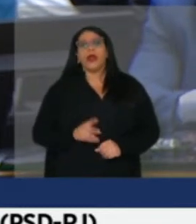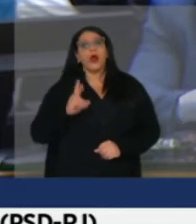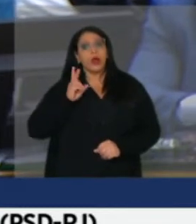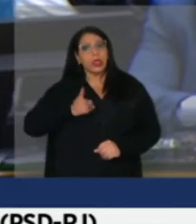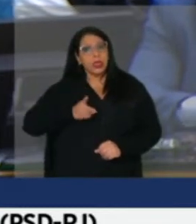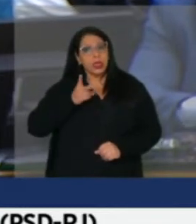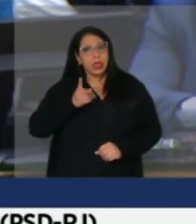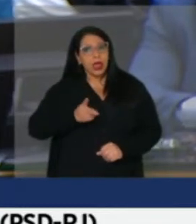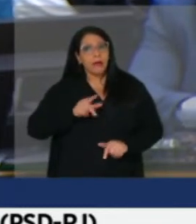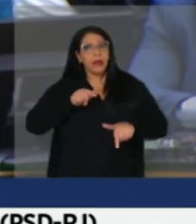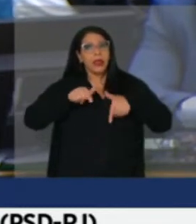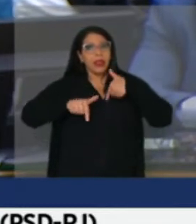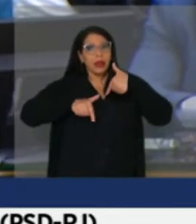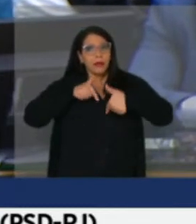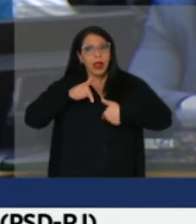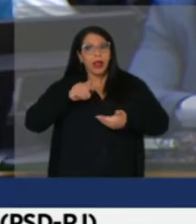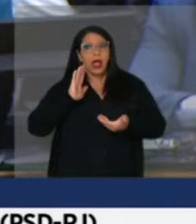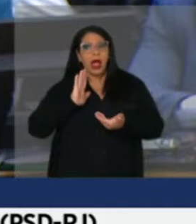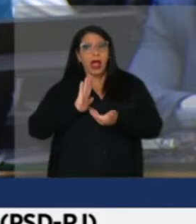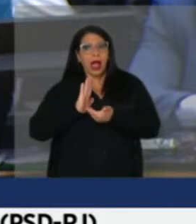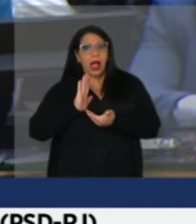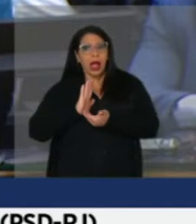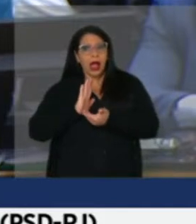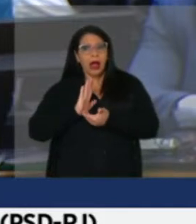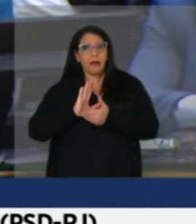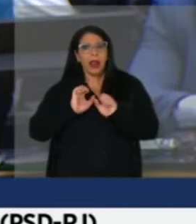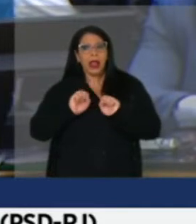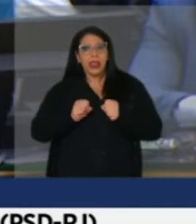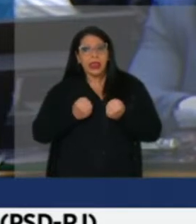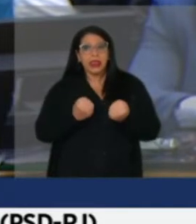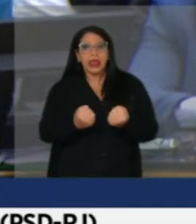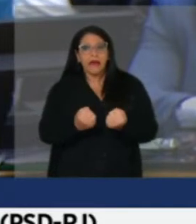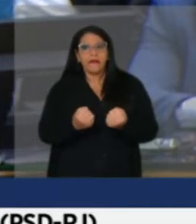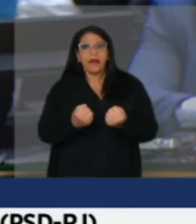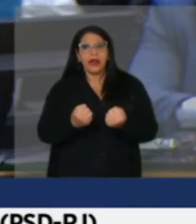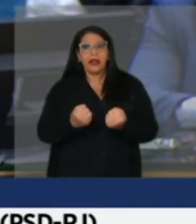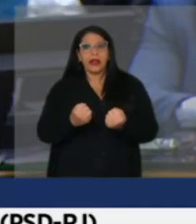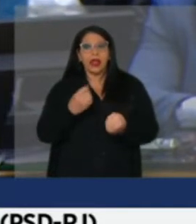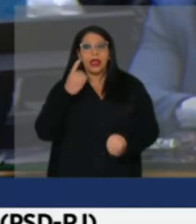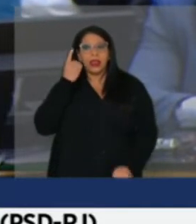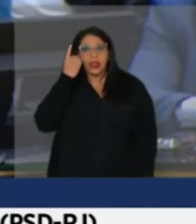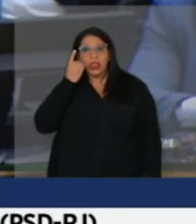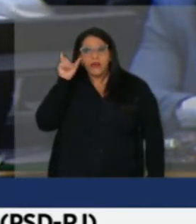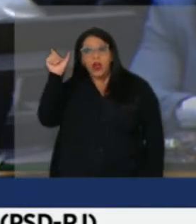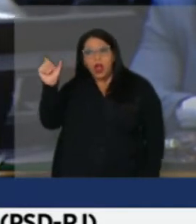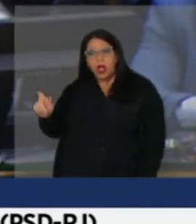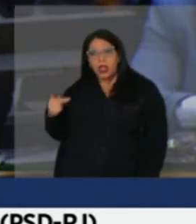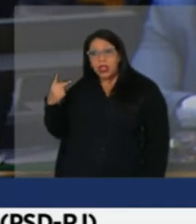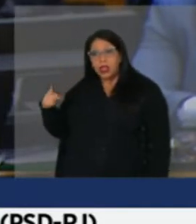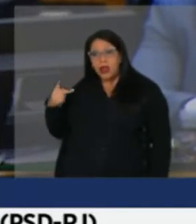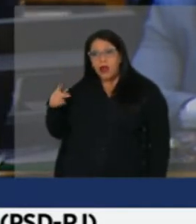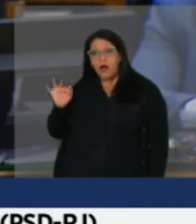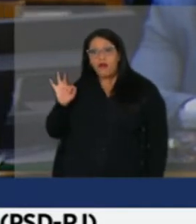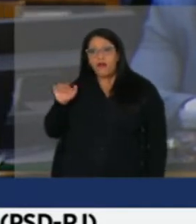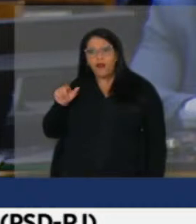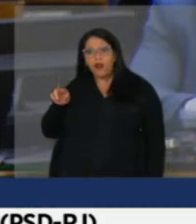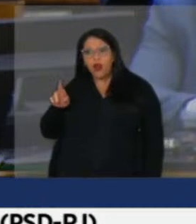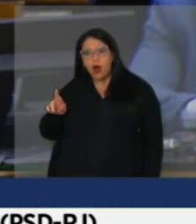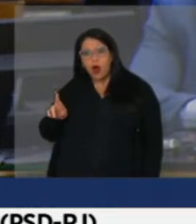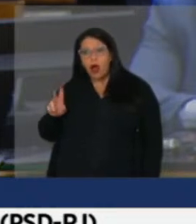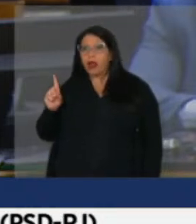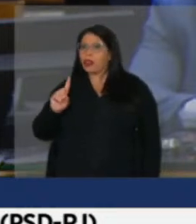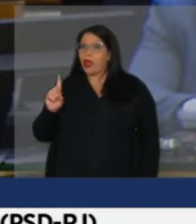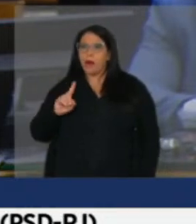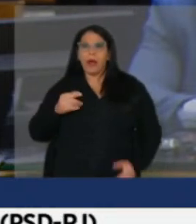agi nesta casa em defesa não da cliente dele, mas de qualquer parlamentar, em qualquer